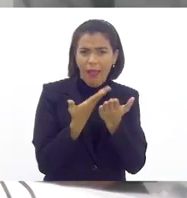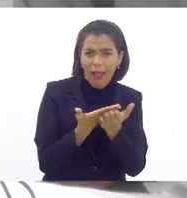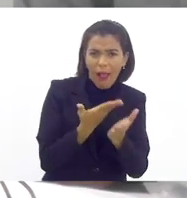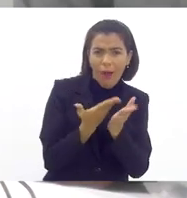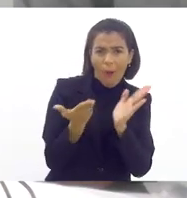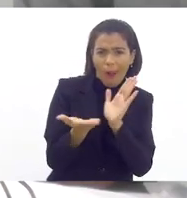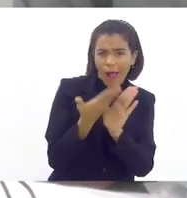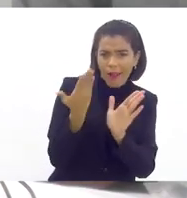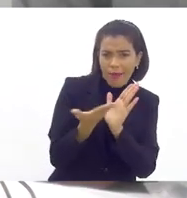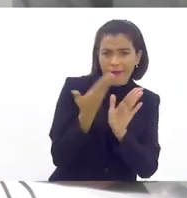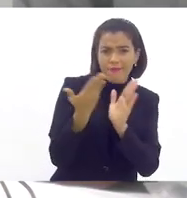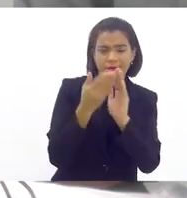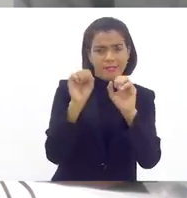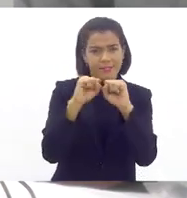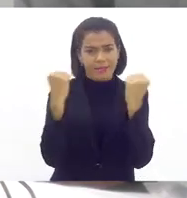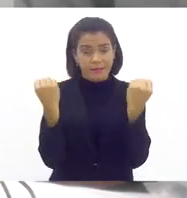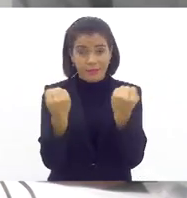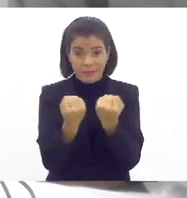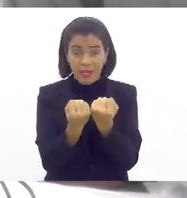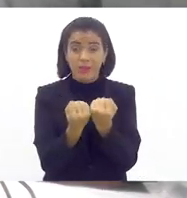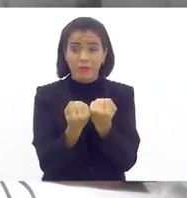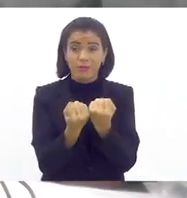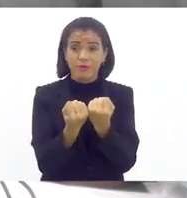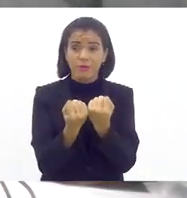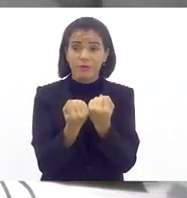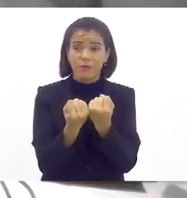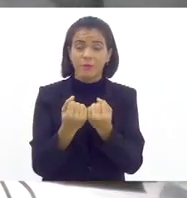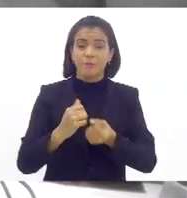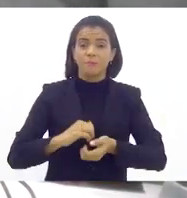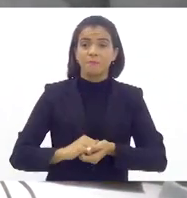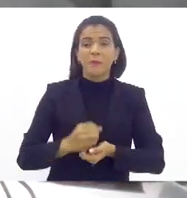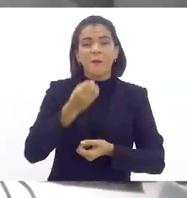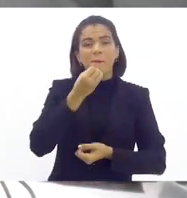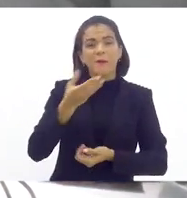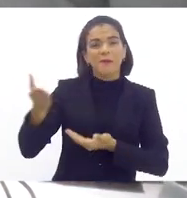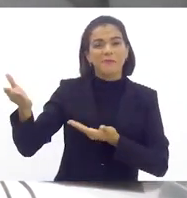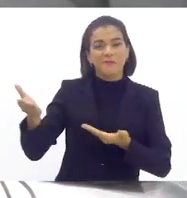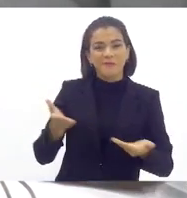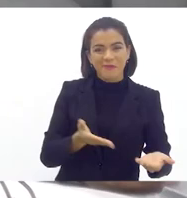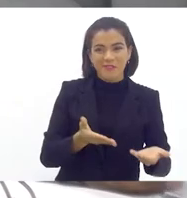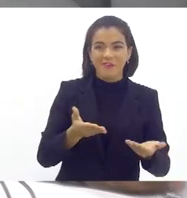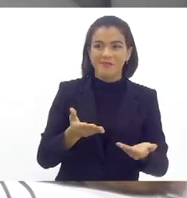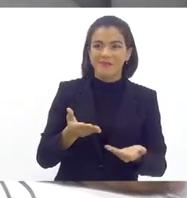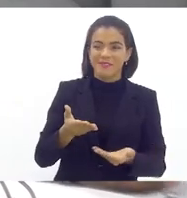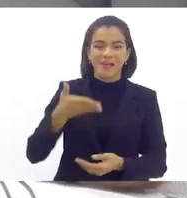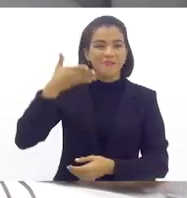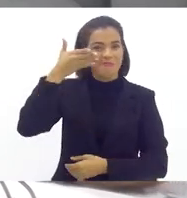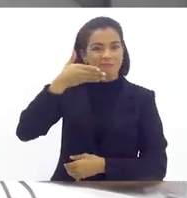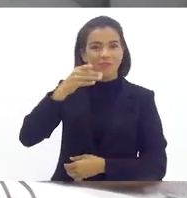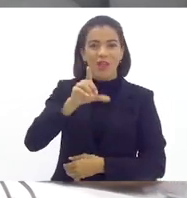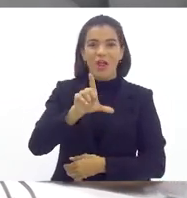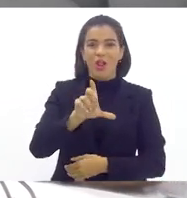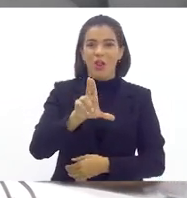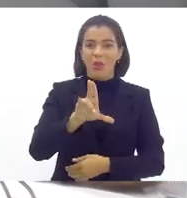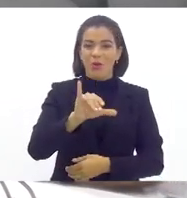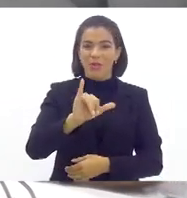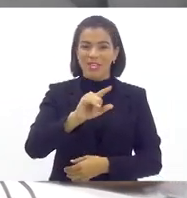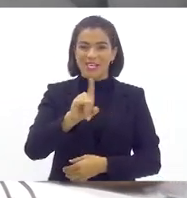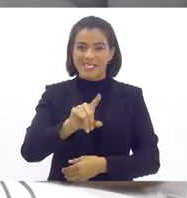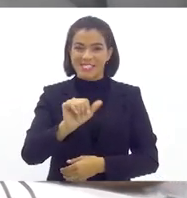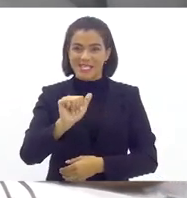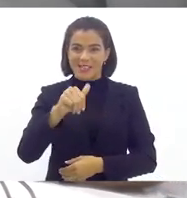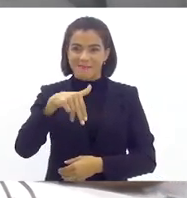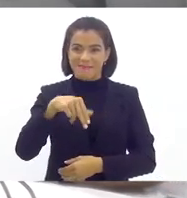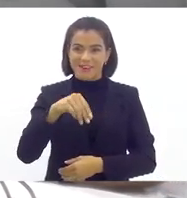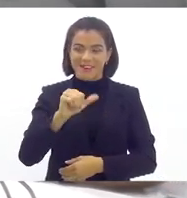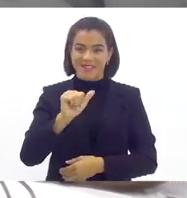livros, seminários. Então, bem-vinda. E a palavra é da Luísa Mandela. Lembrando que eu, por